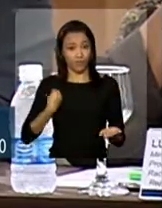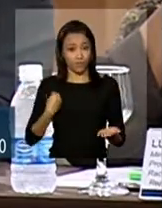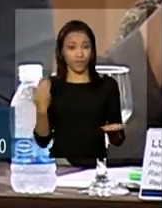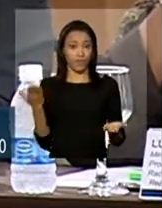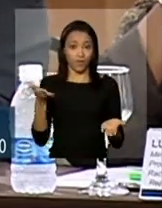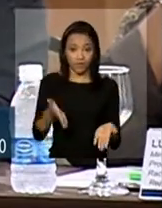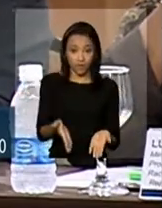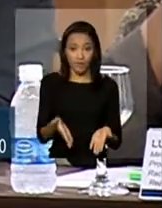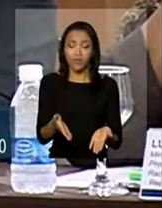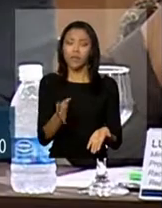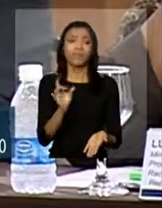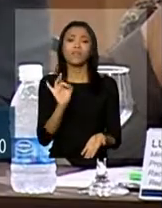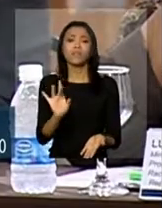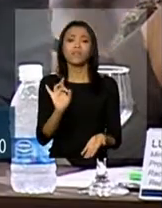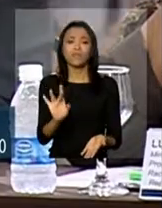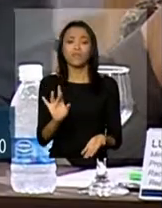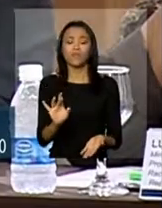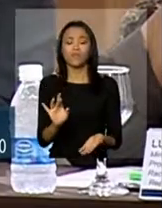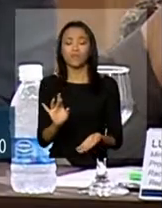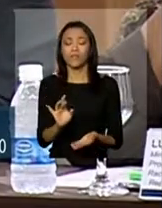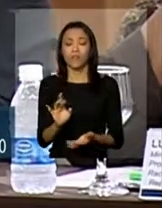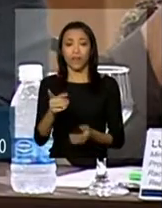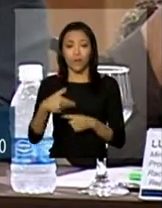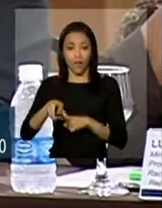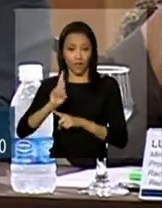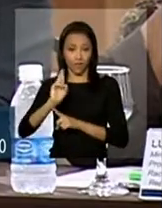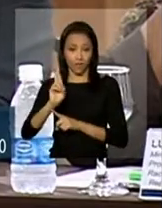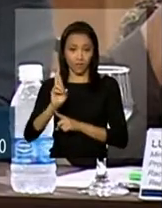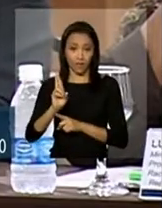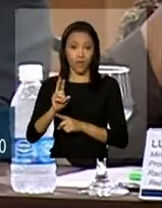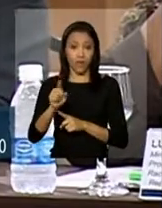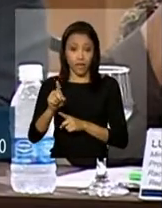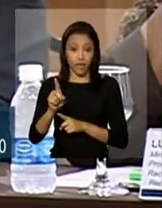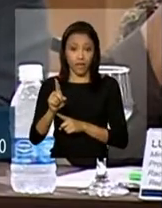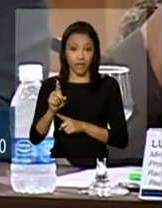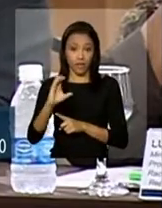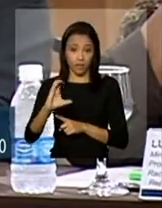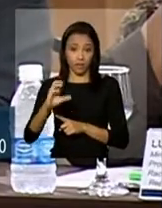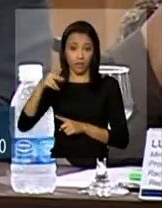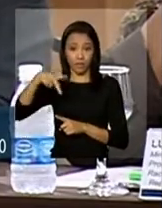só porque representa a reativação da CNPD,